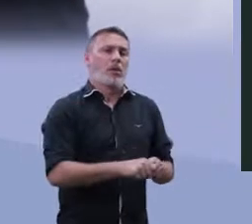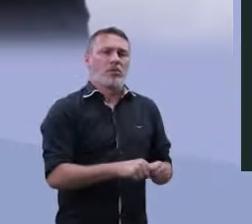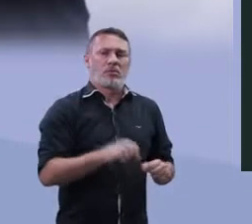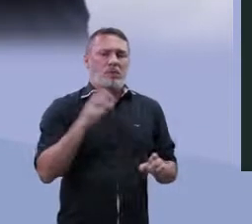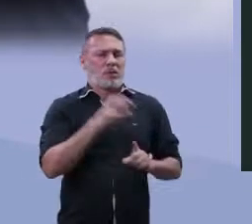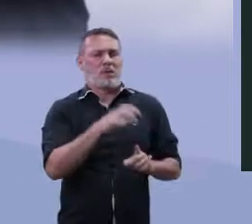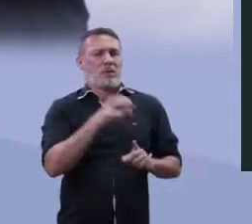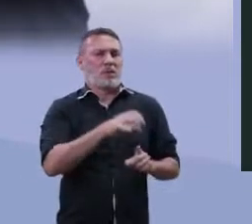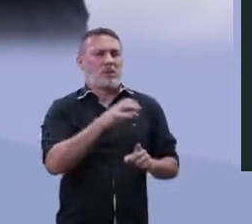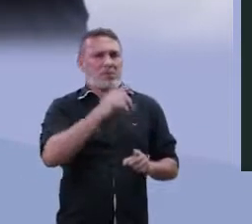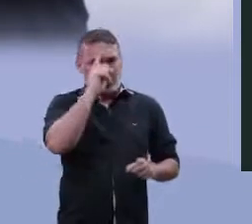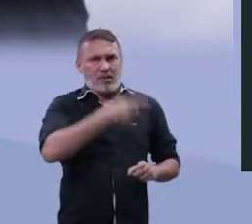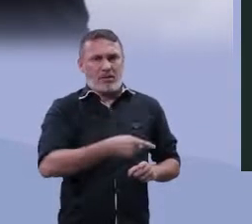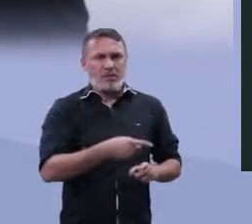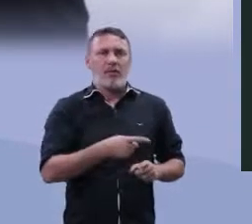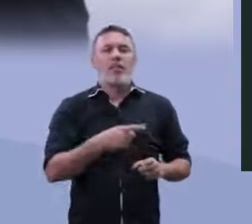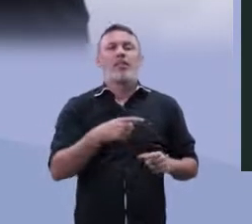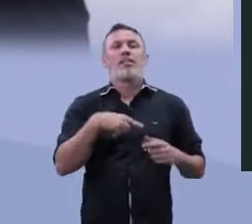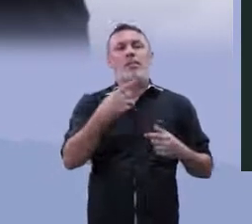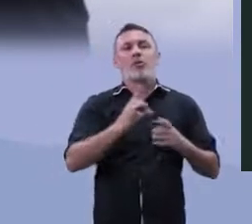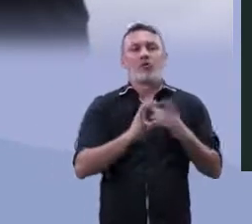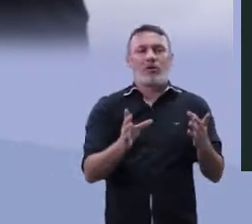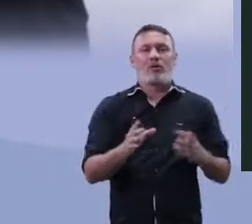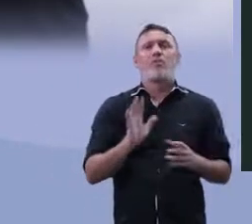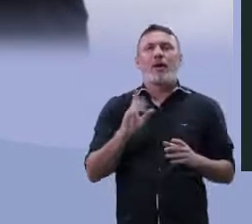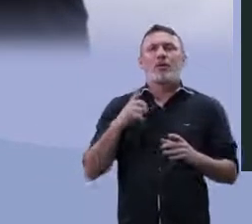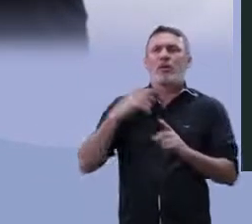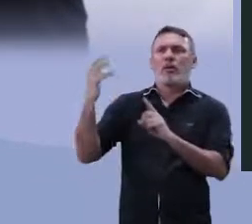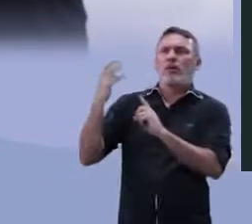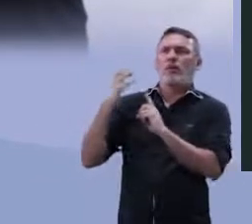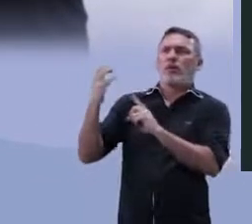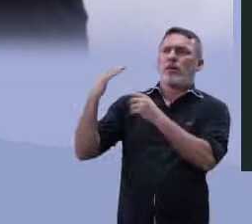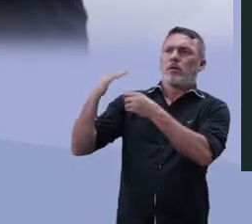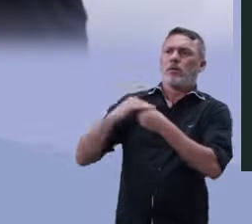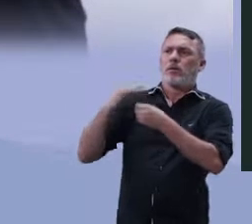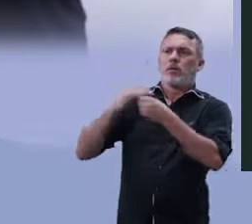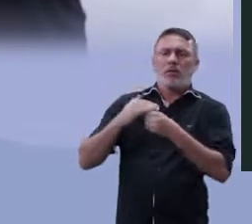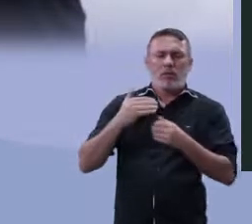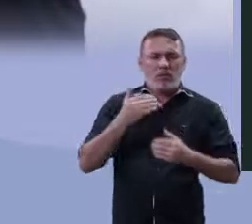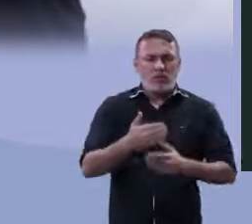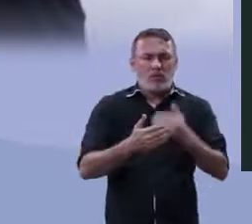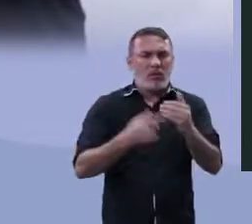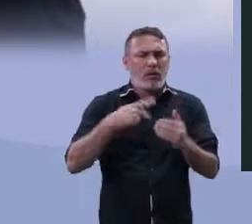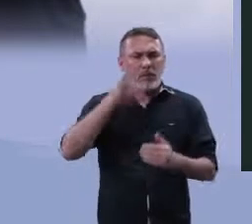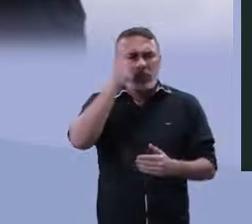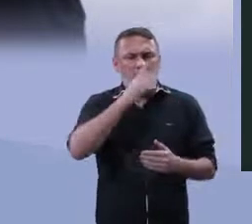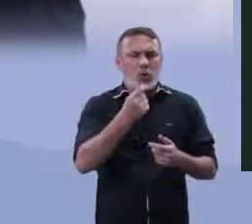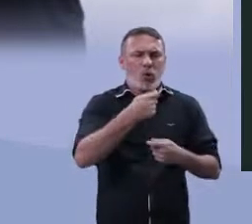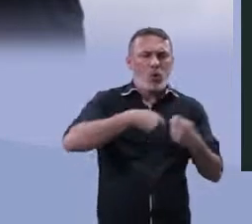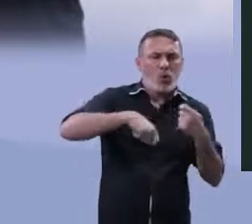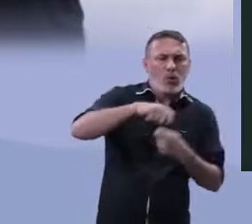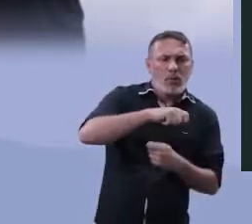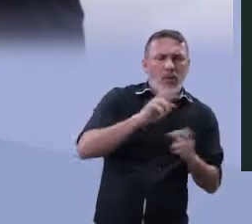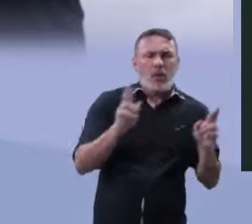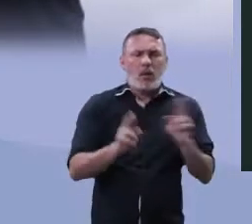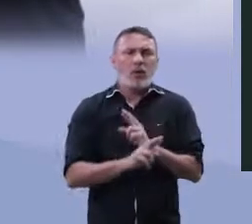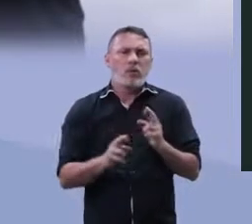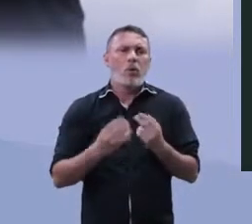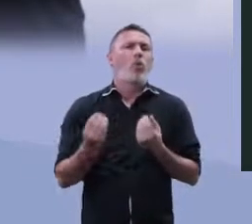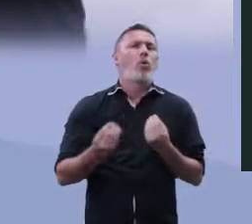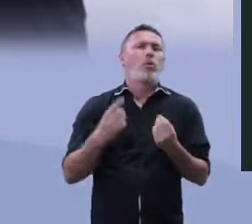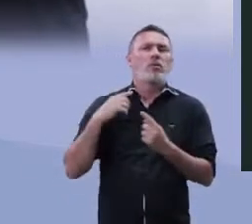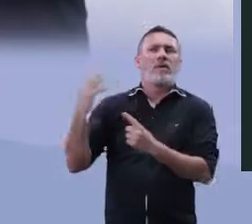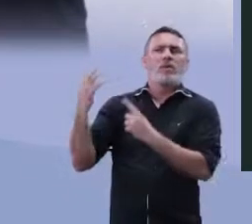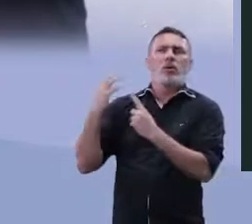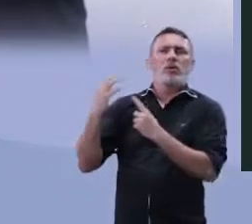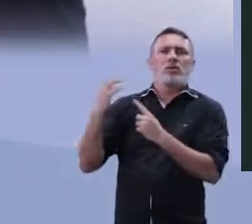como é que isso influencia, por exemplo, no processo de desenvolvimento nas relações econômicas brasileiras,